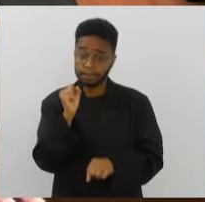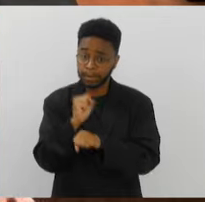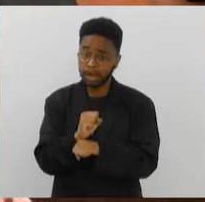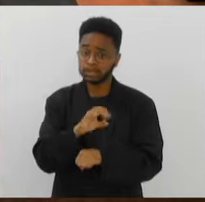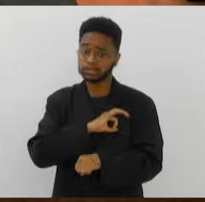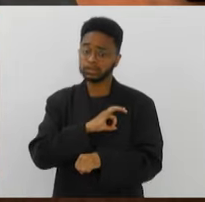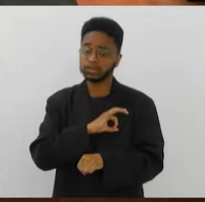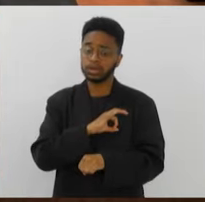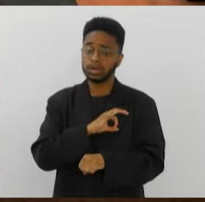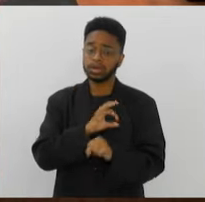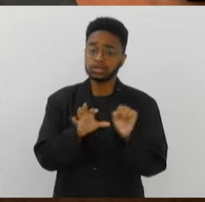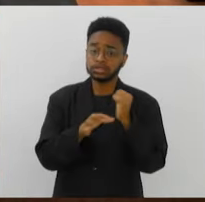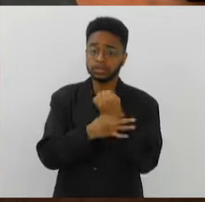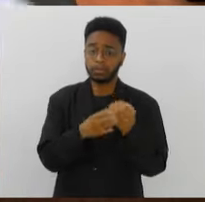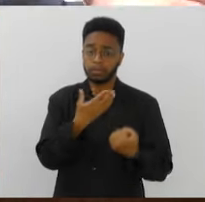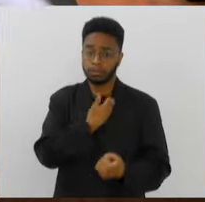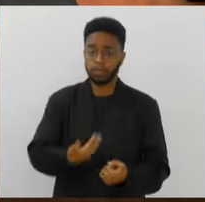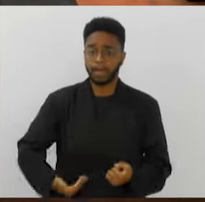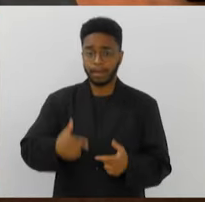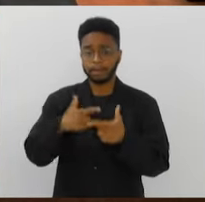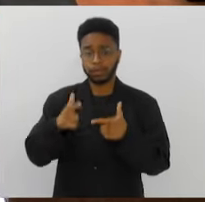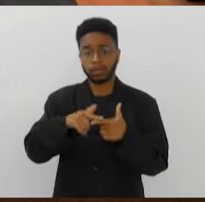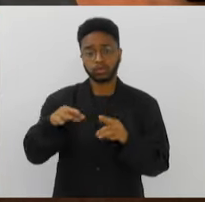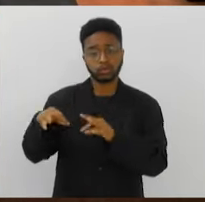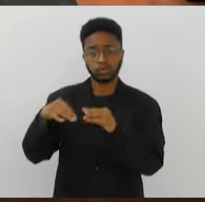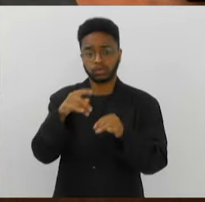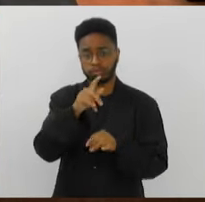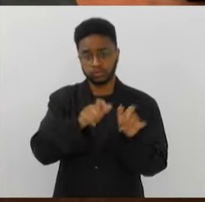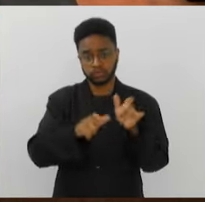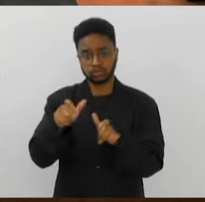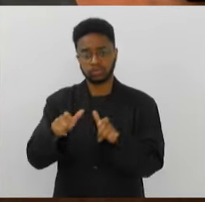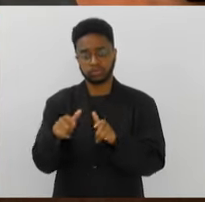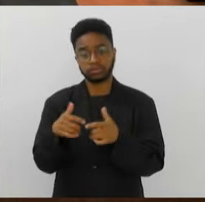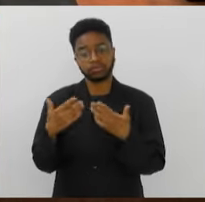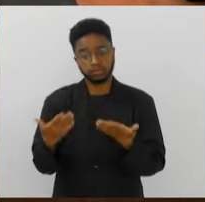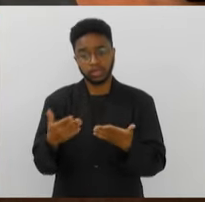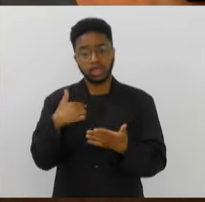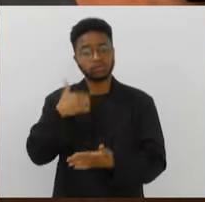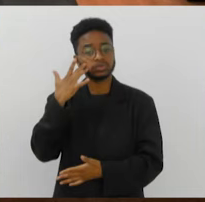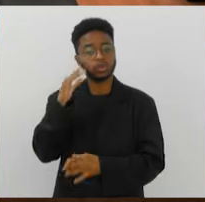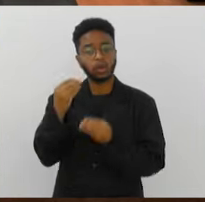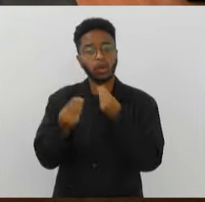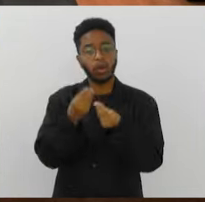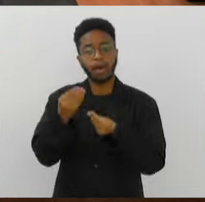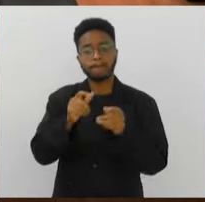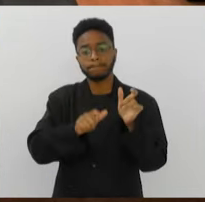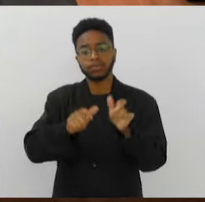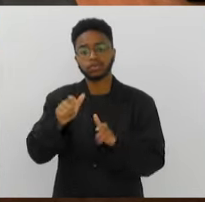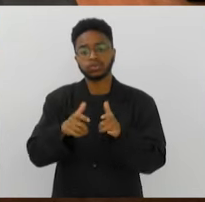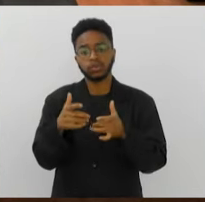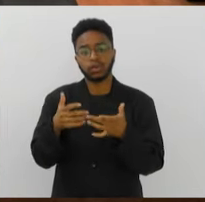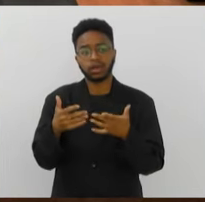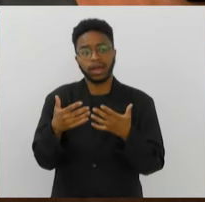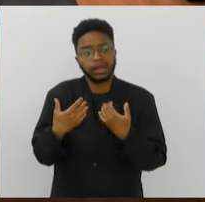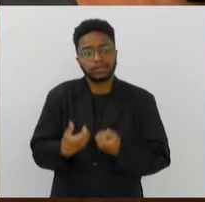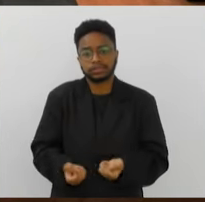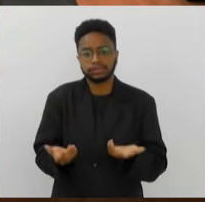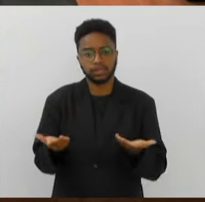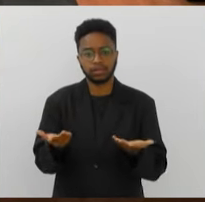um problema de todo mundo. Já não chega Eduardo Paes falar que o município tem nada a ver com segurança pública. Pô, não sei como é que o cidadão não fica injuriado com isso,